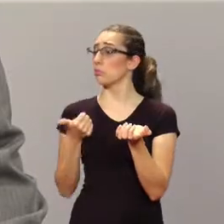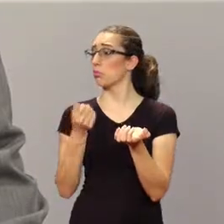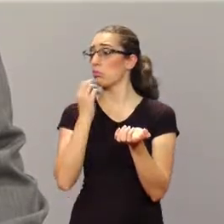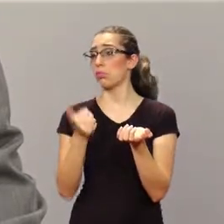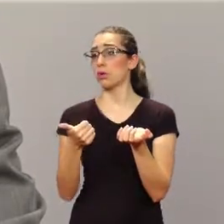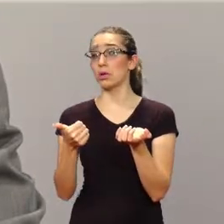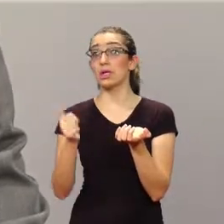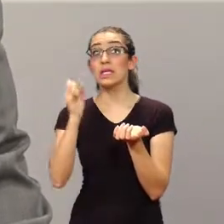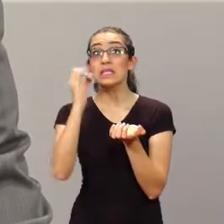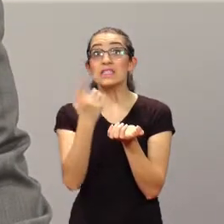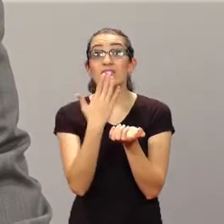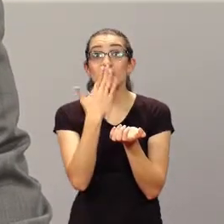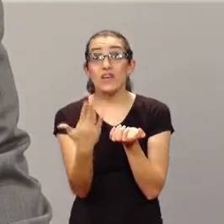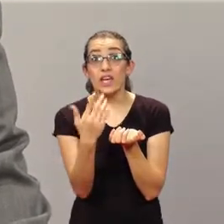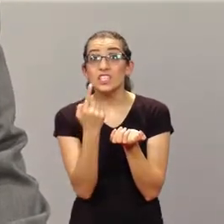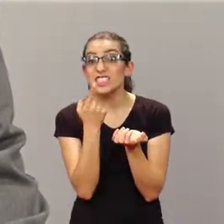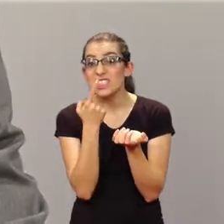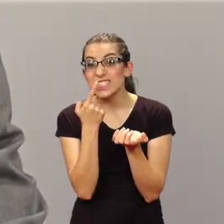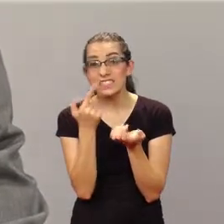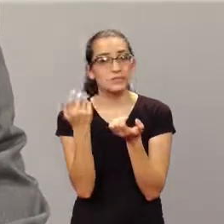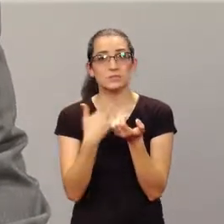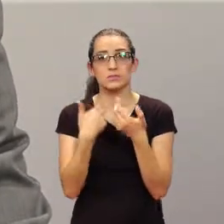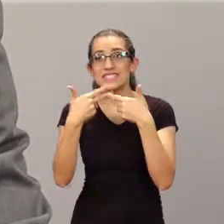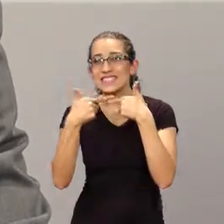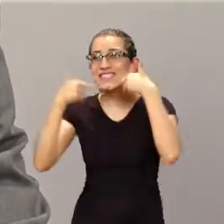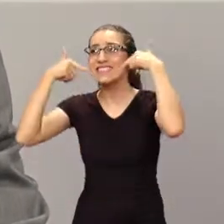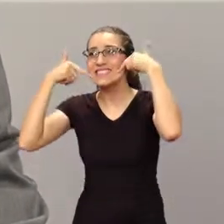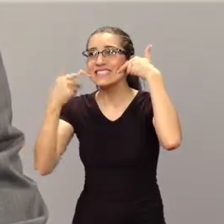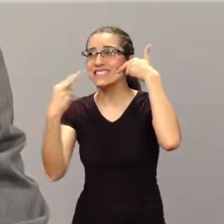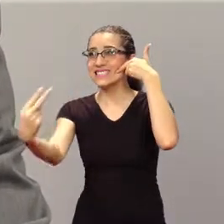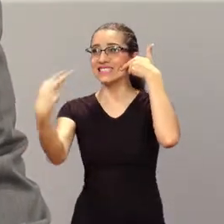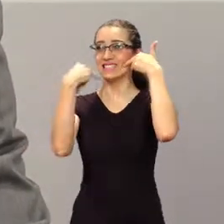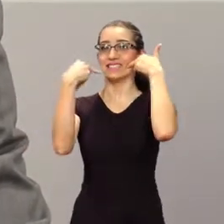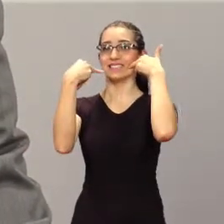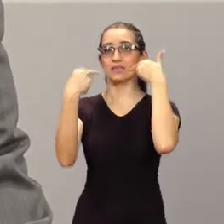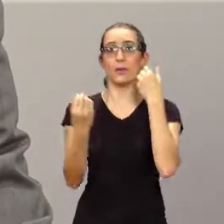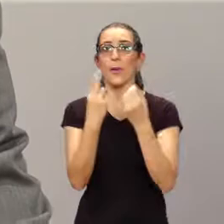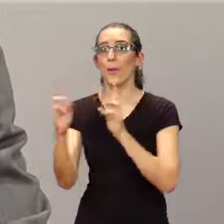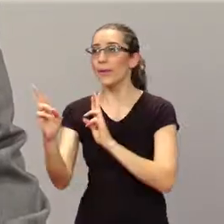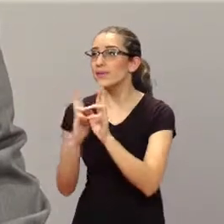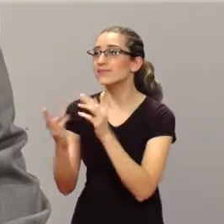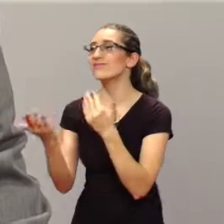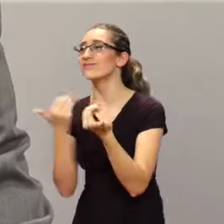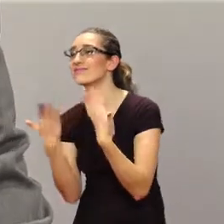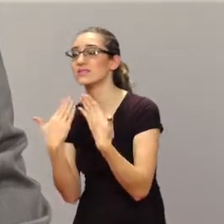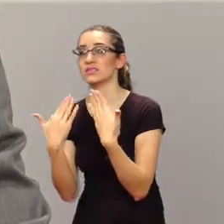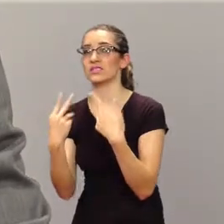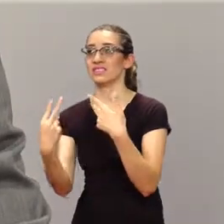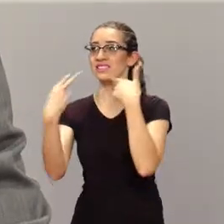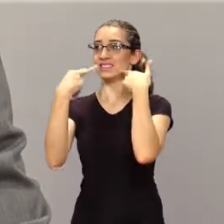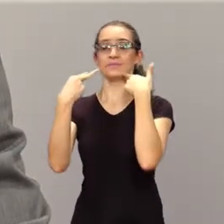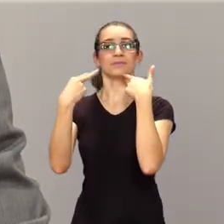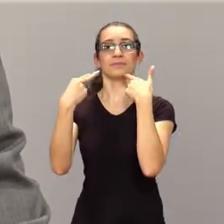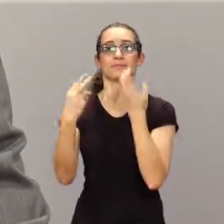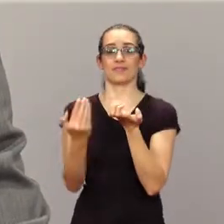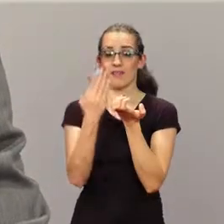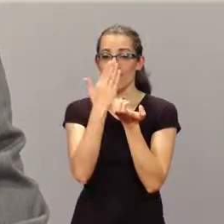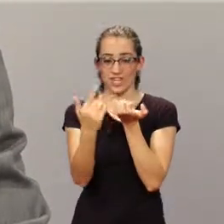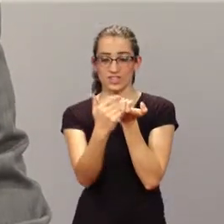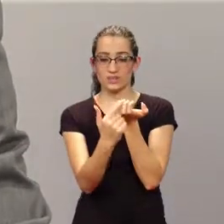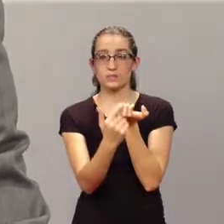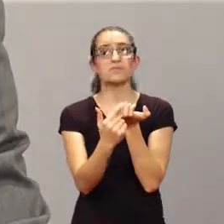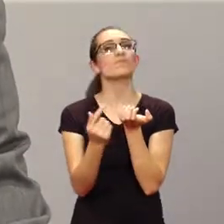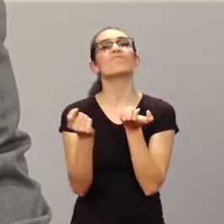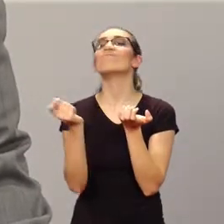perda dentária é um dente da frente, que a pessoa não consegue sorrir, não consegue se relacionar com os outros, isso prejudica muitas vezes o